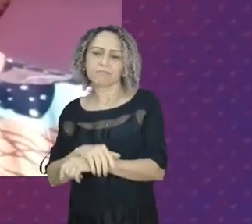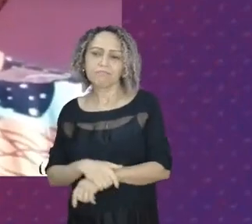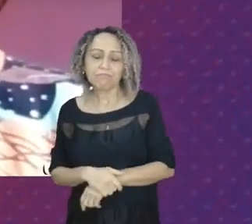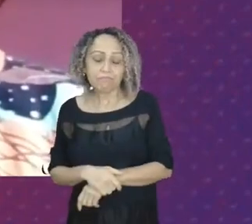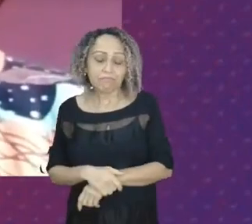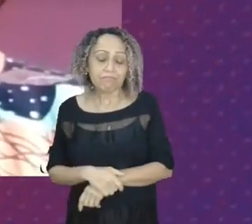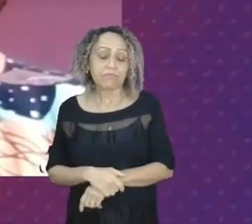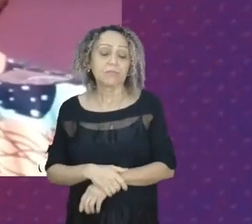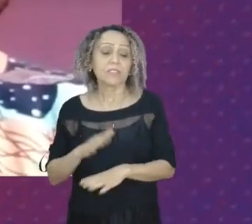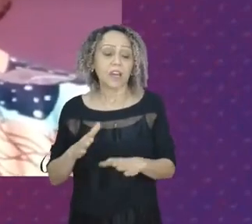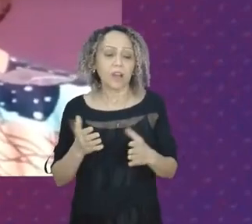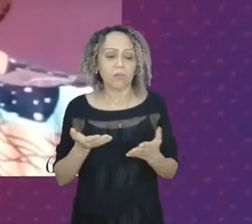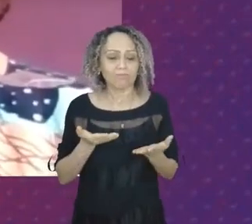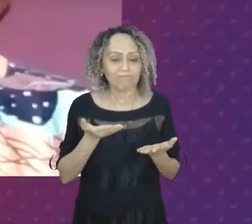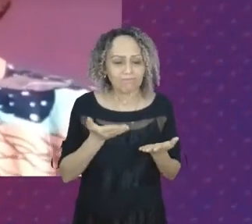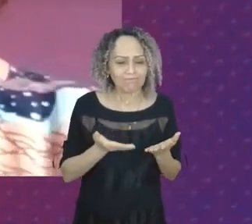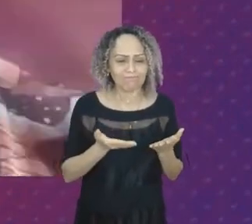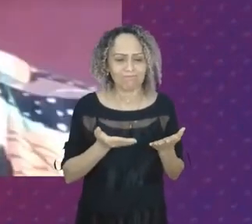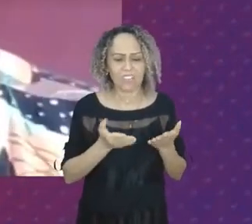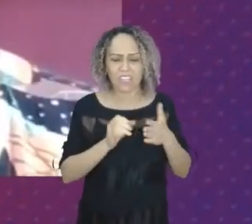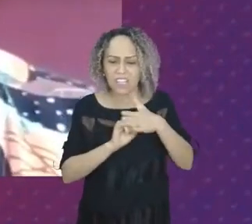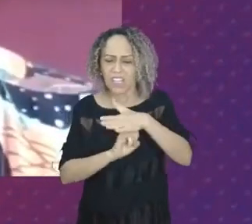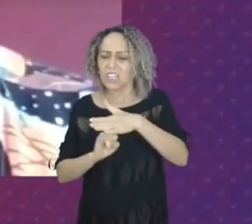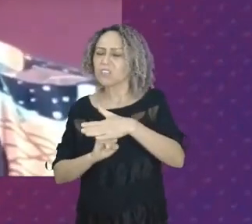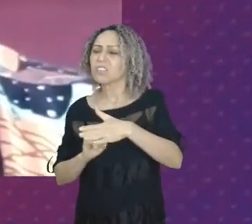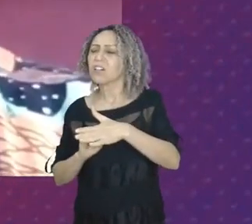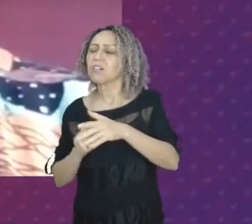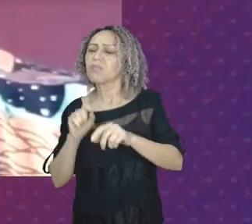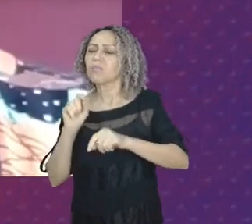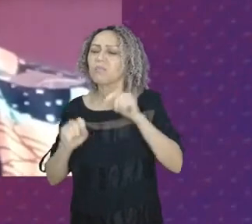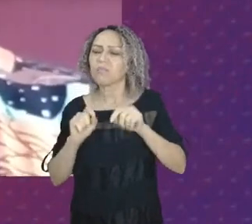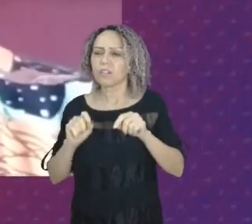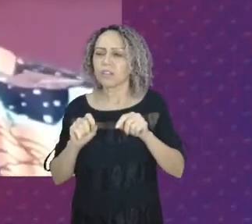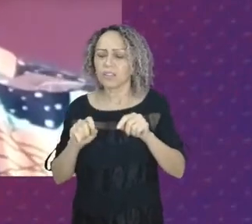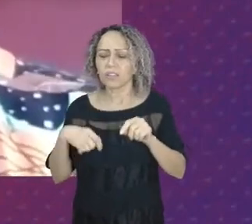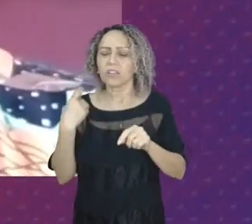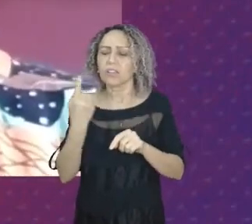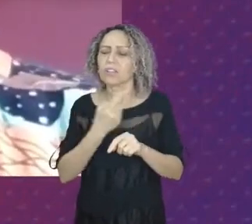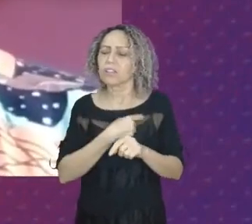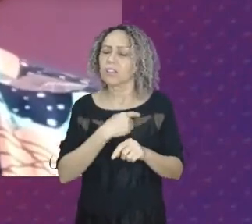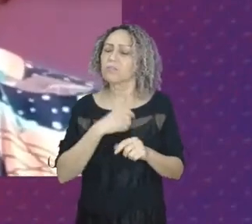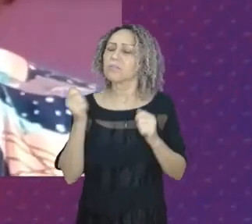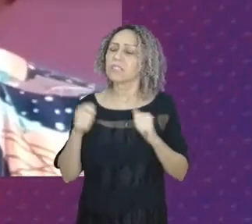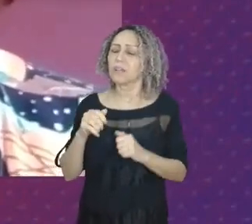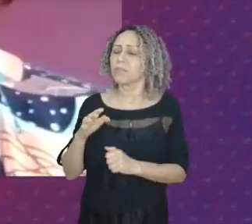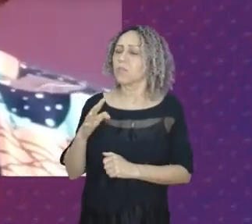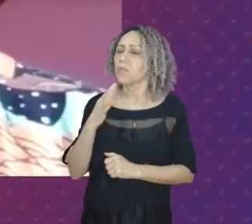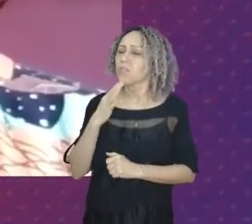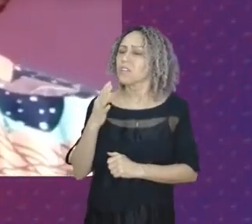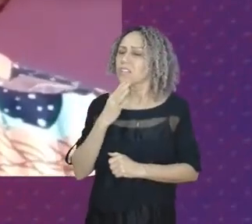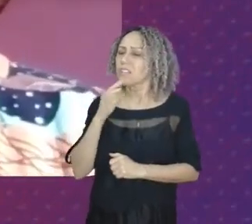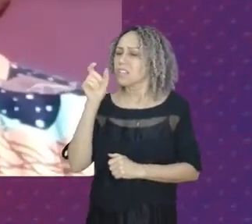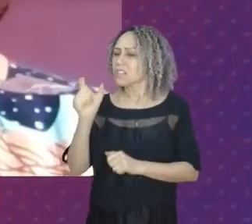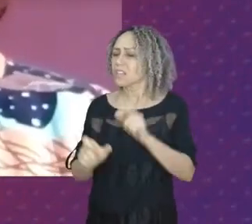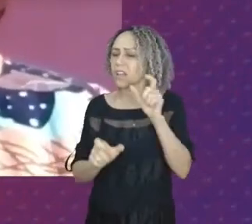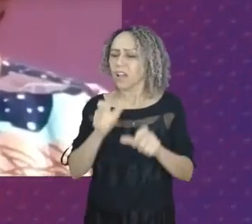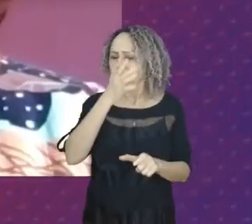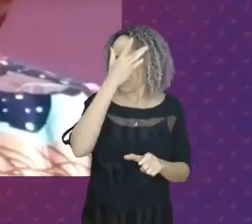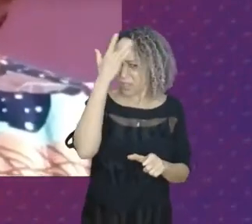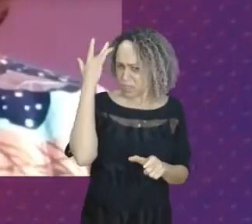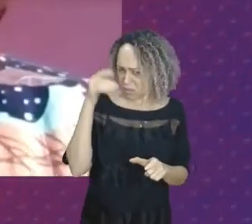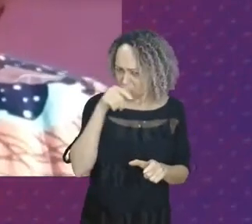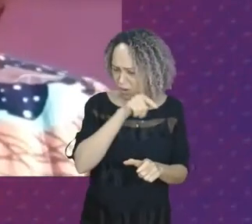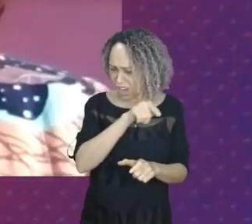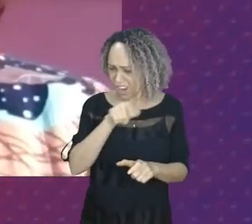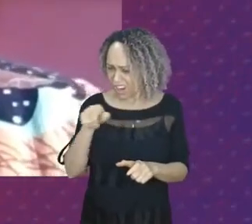dessa rede, dessa organização, dessa instituição, ela também muda. Então, a gente conhecer as pessoas e conhecer os agentes, sobretudo aqueles que